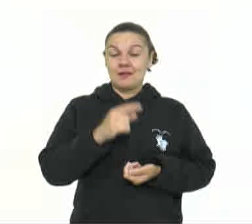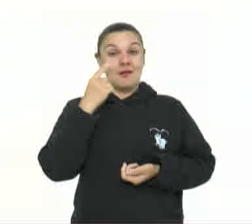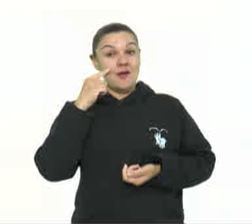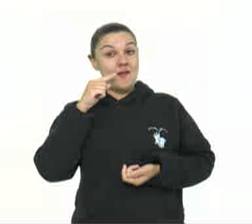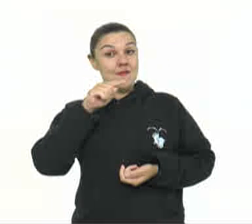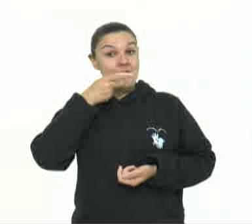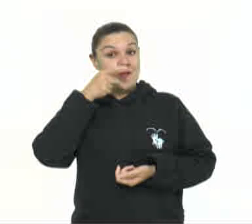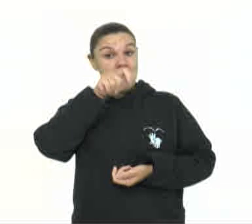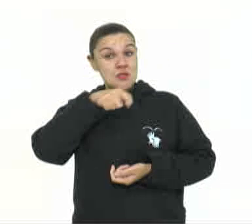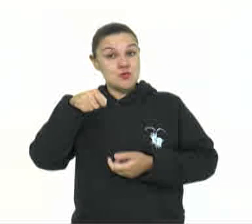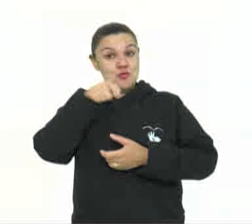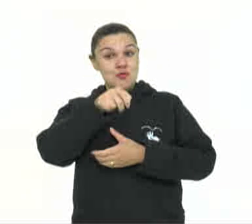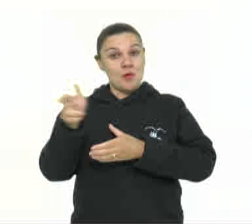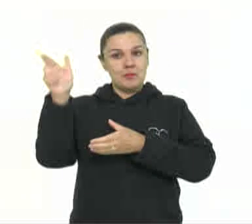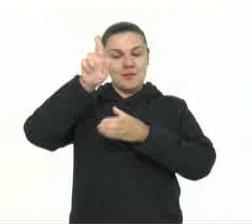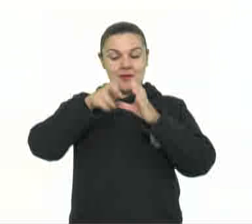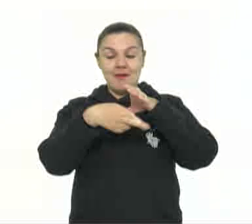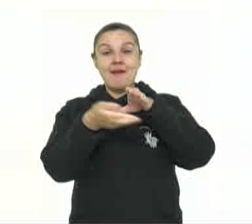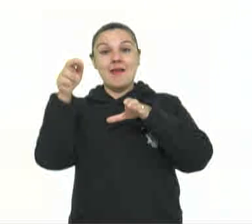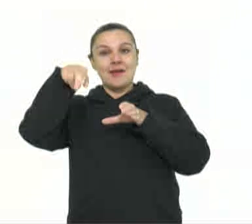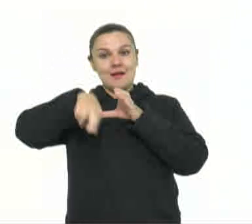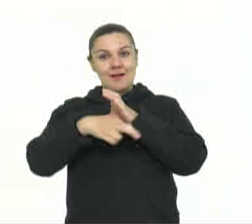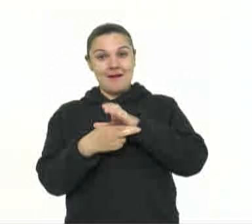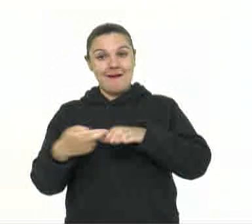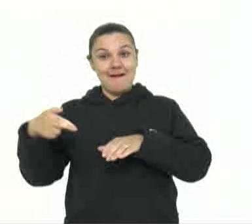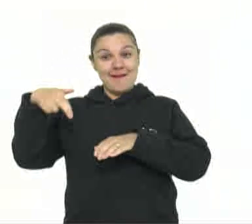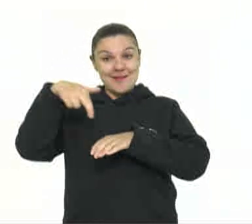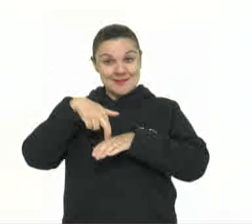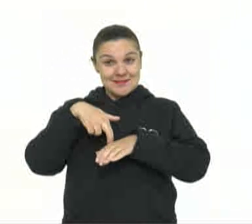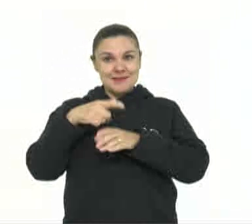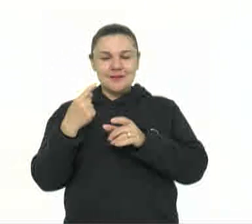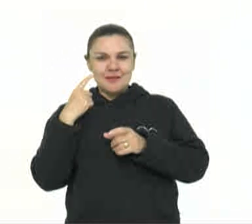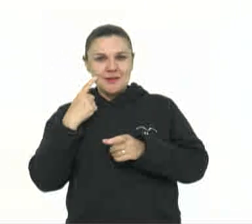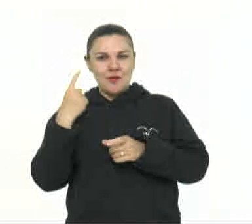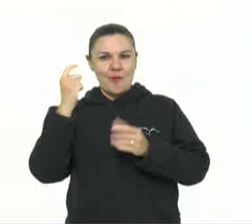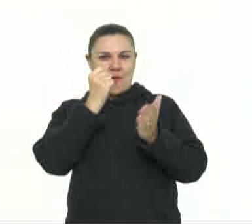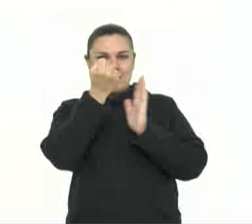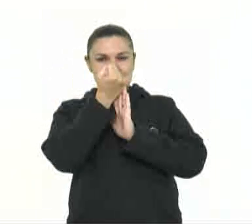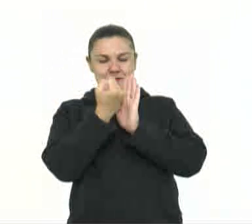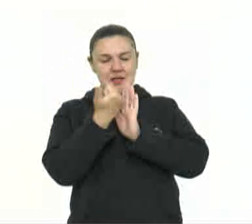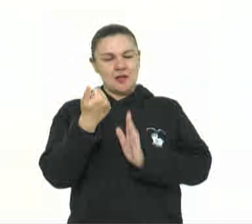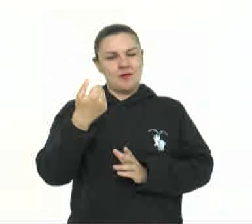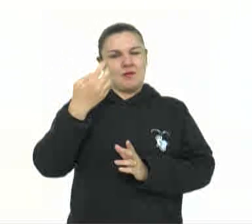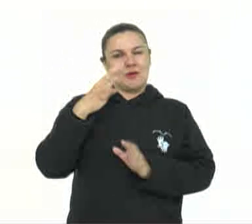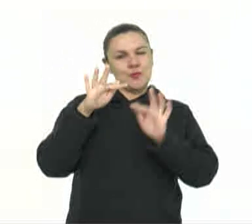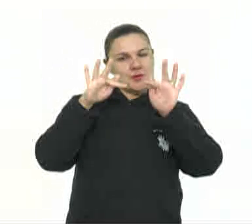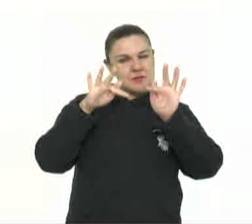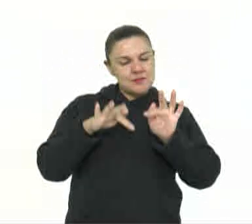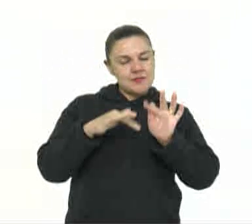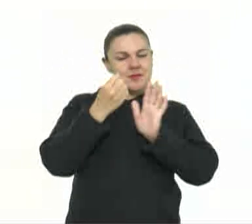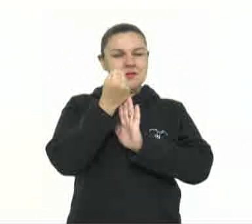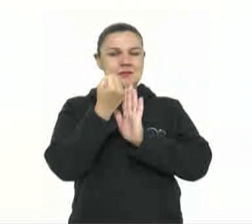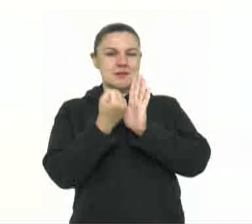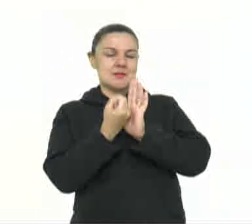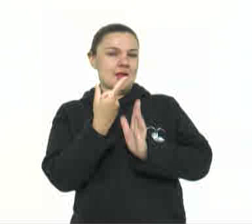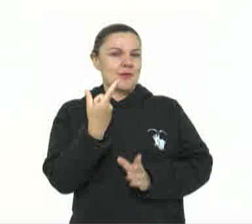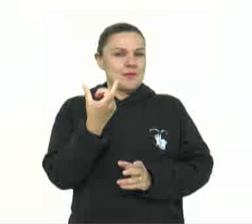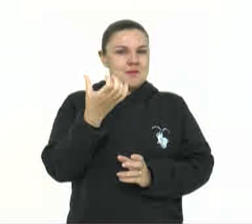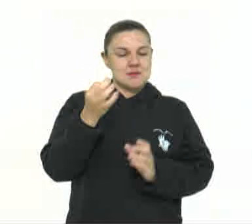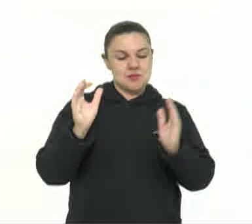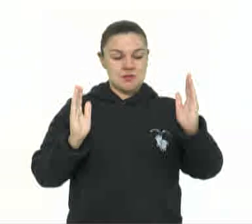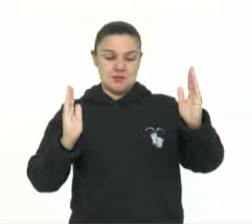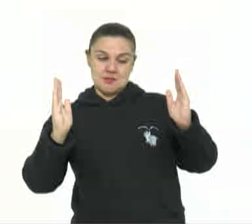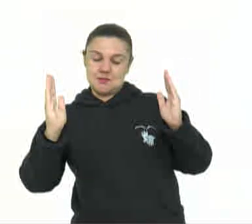Bom, estamos falando do Renascimento, né? Você tem ali século XIV e o fim do século